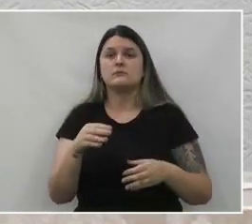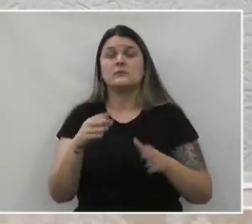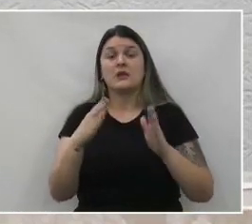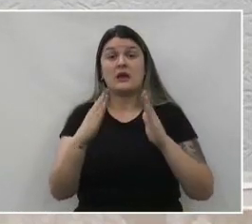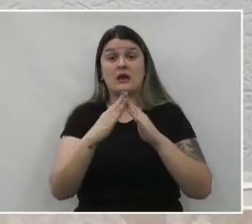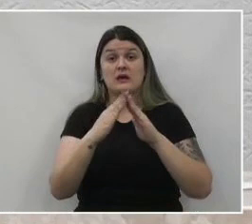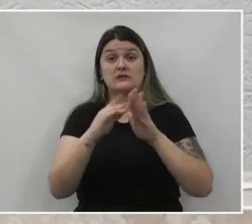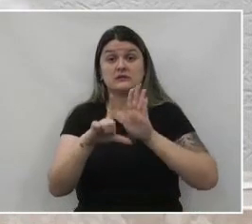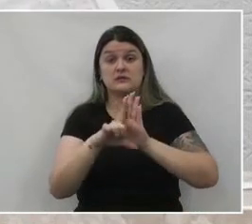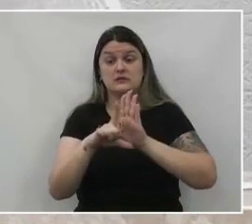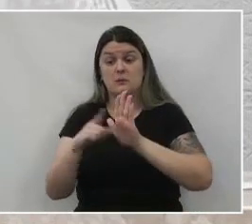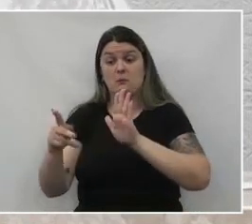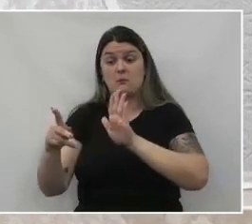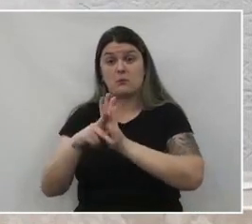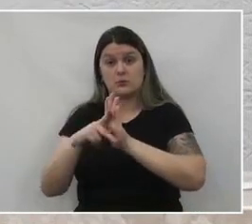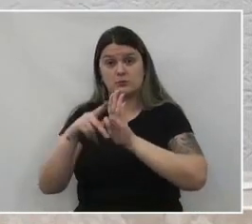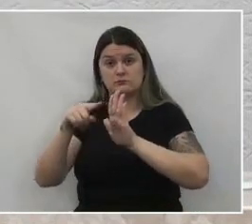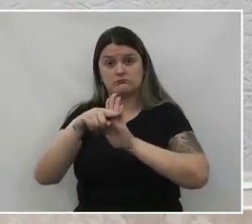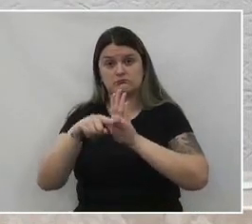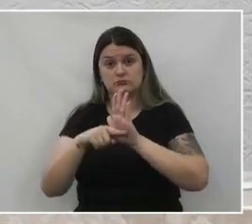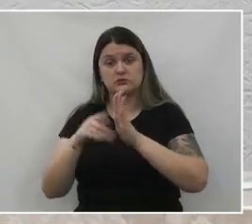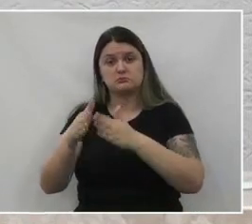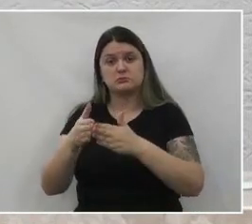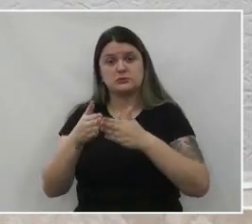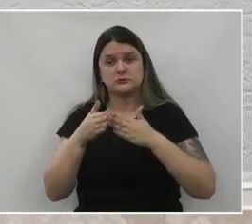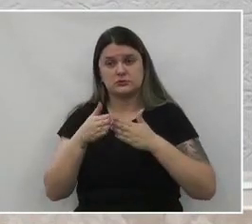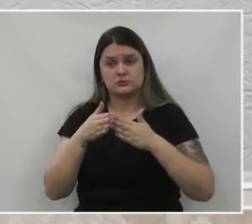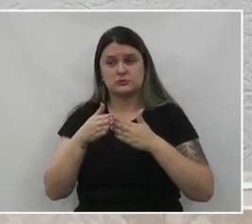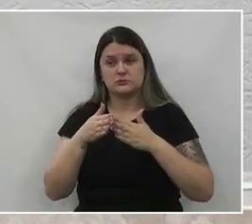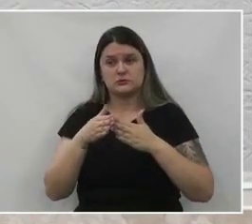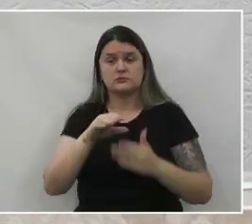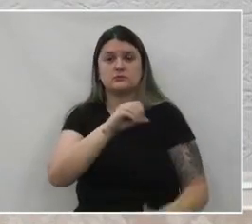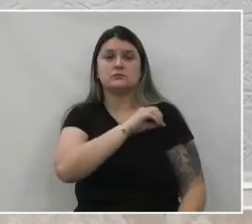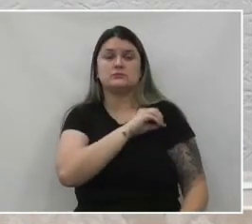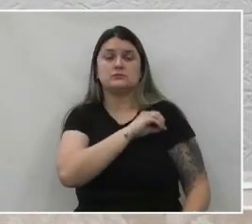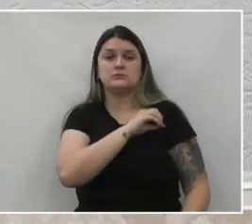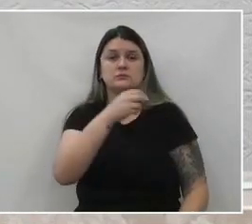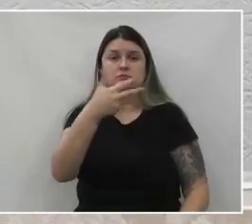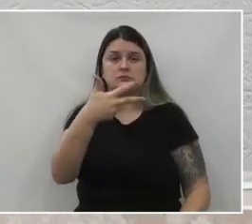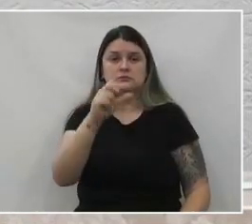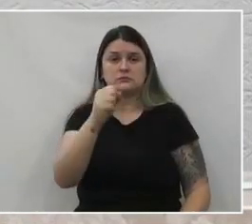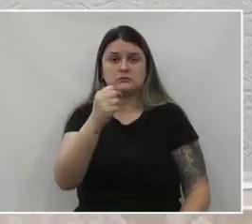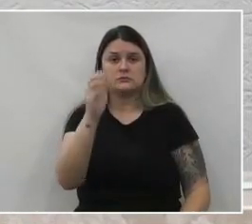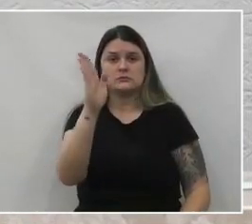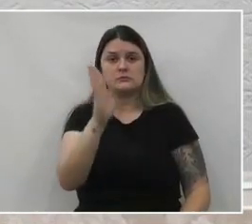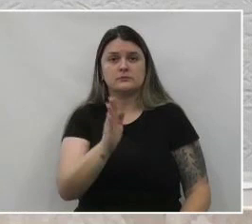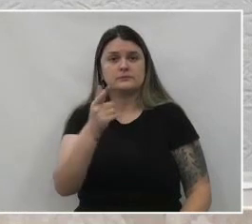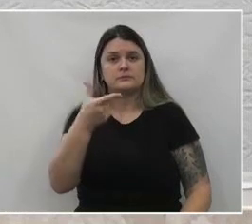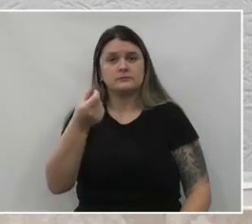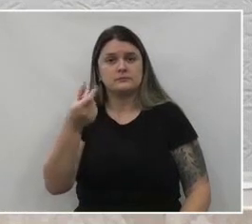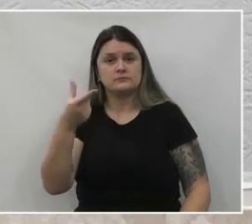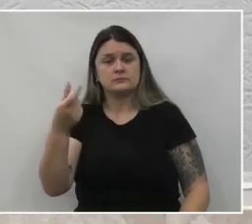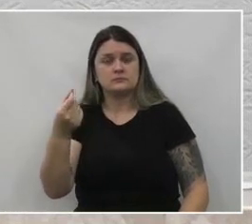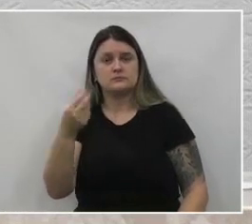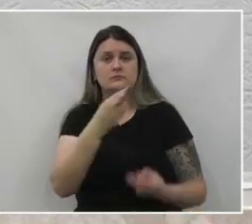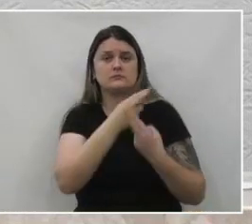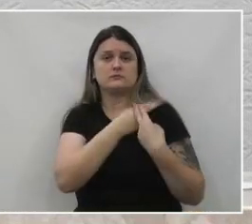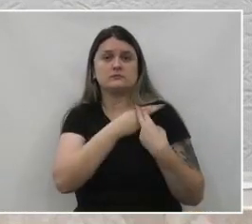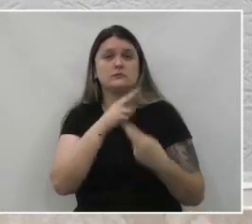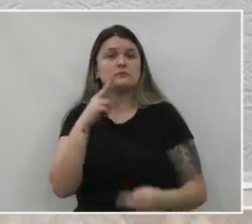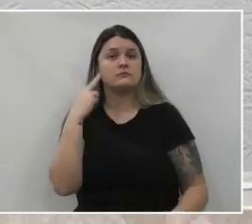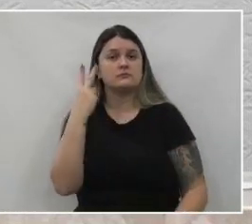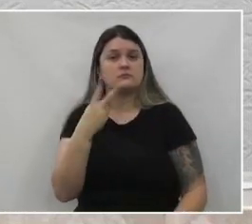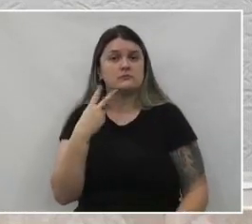Matéria do Legislativo. Indicações. Indicação número 38/2020, do vereador Jair